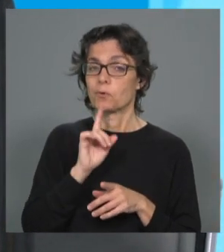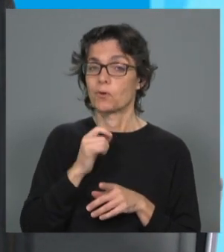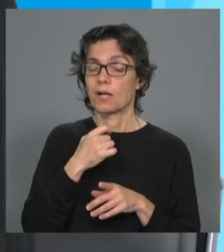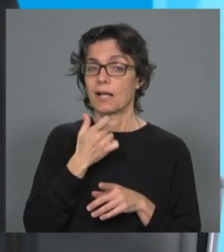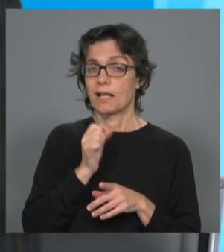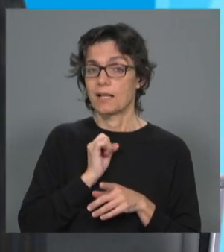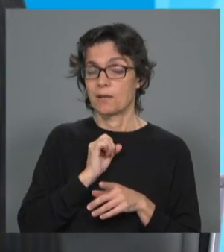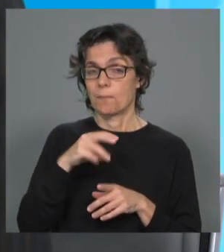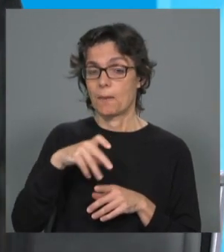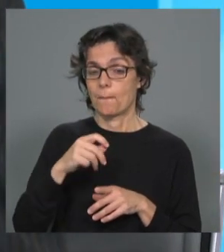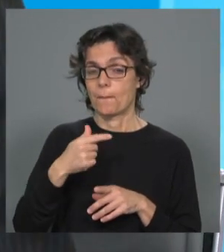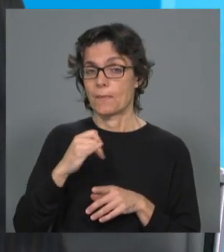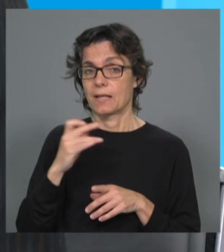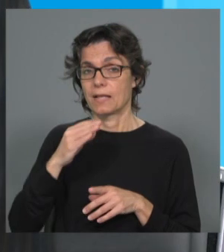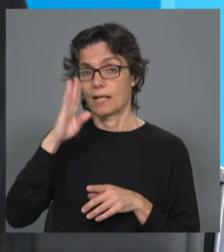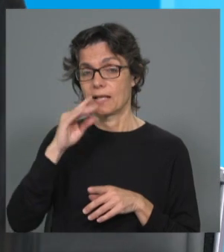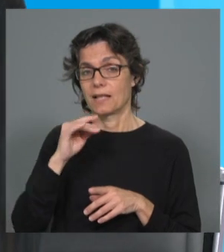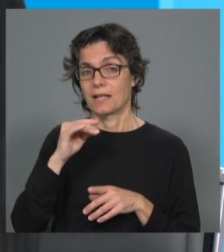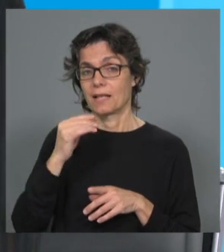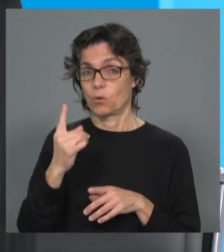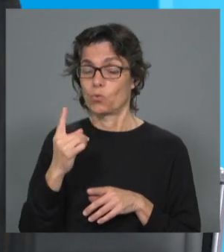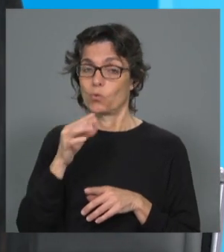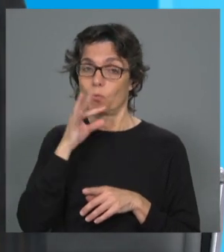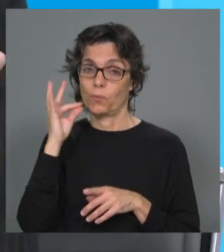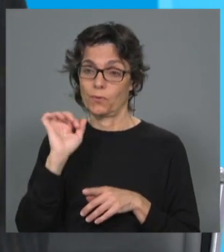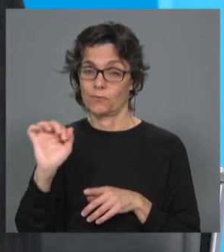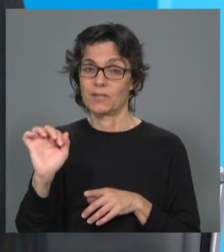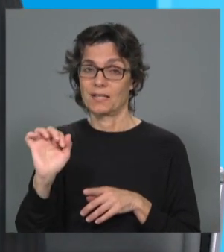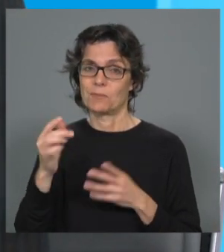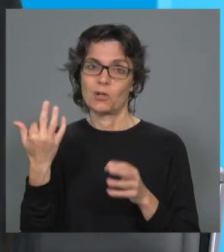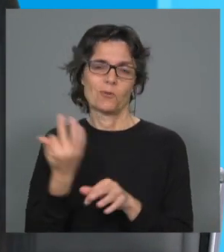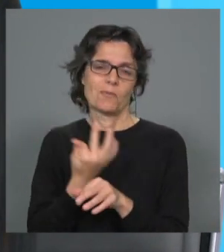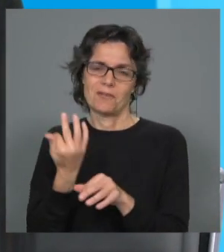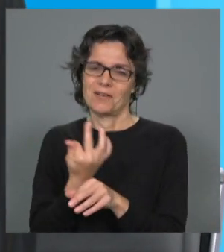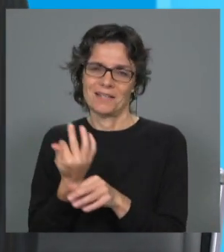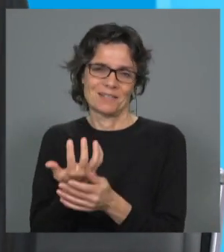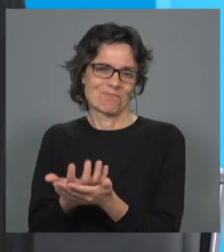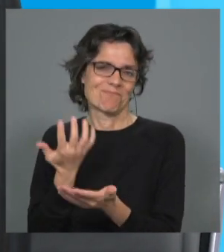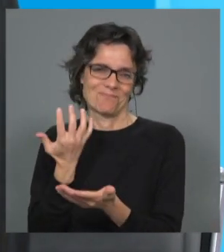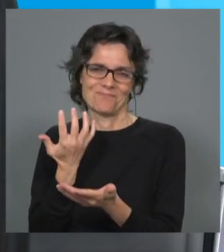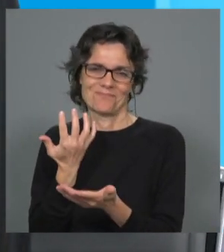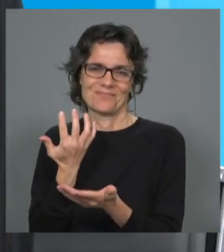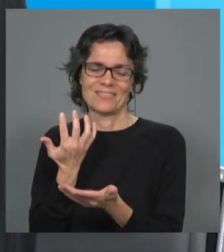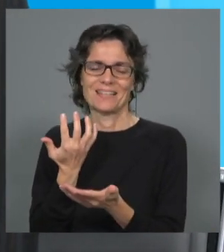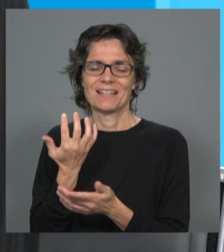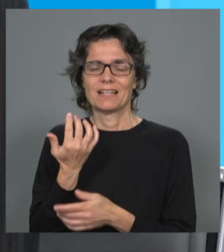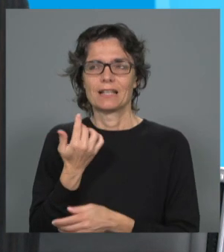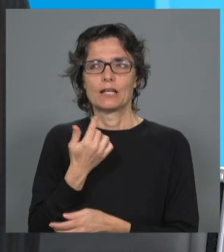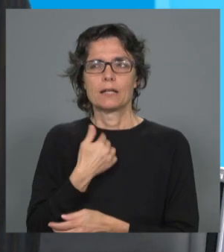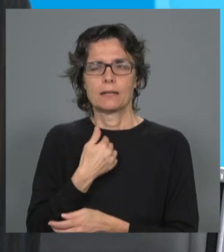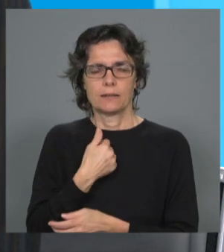e, portanto, estávamos numa festa, é sempre um momento de vida extraordinário, e o